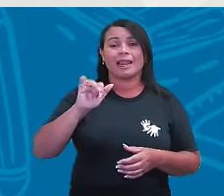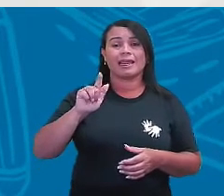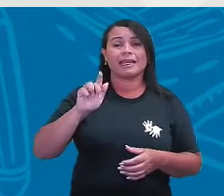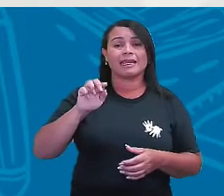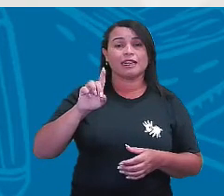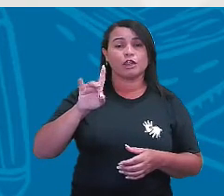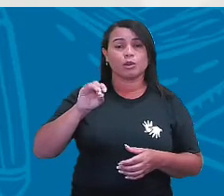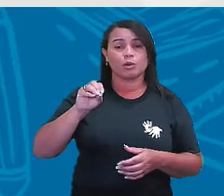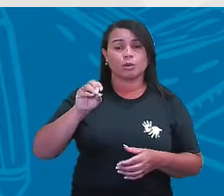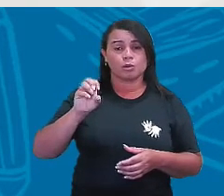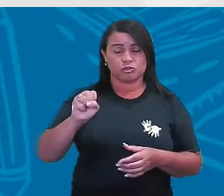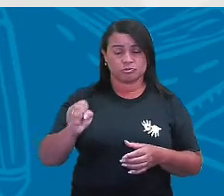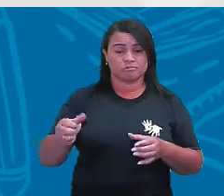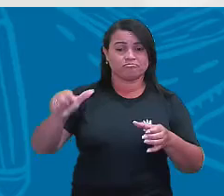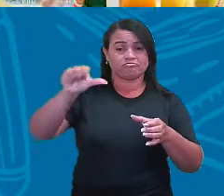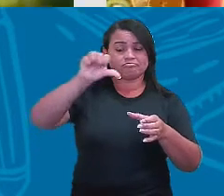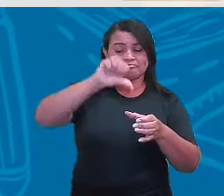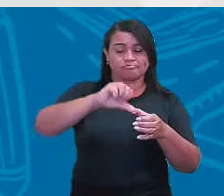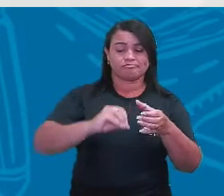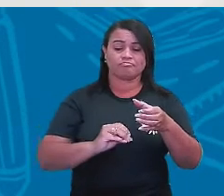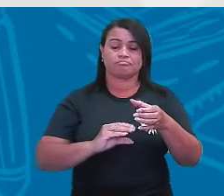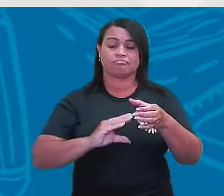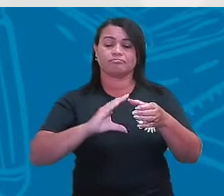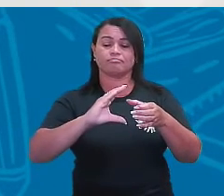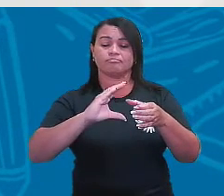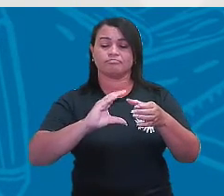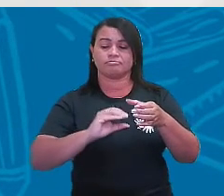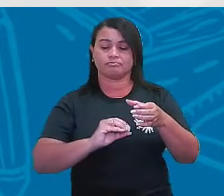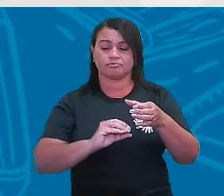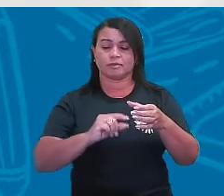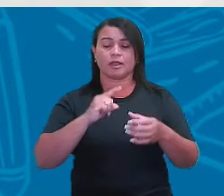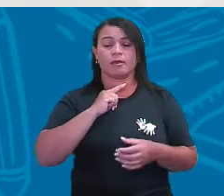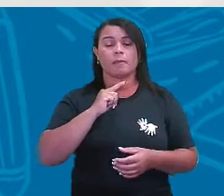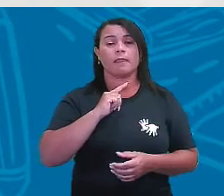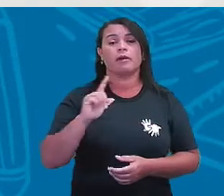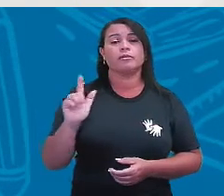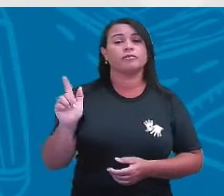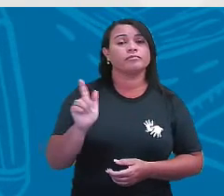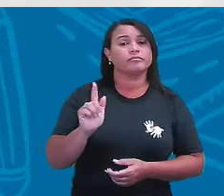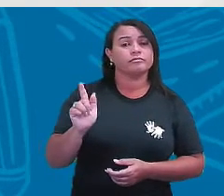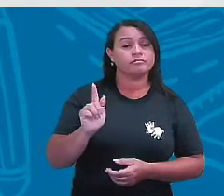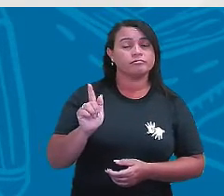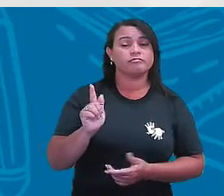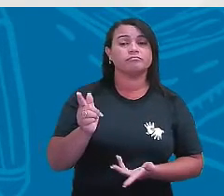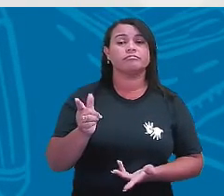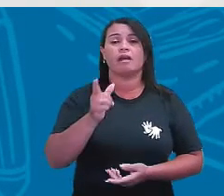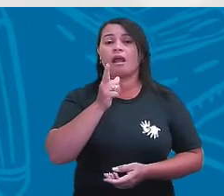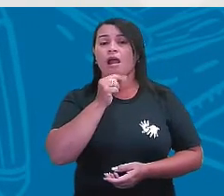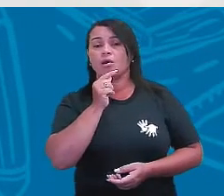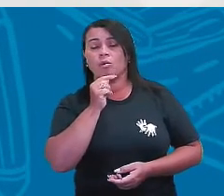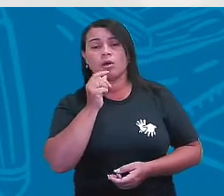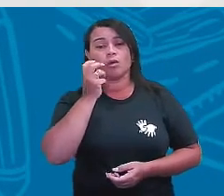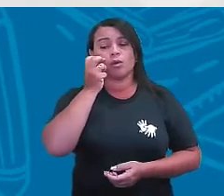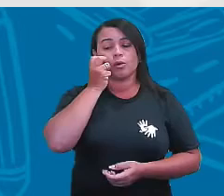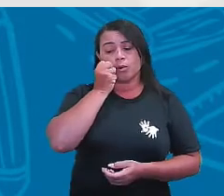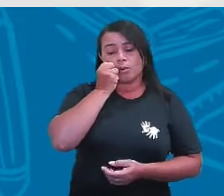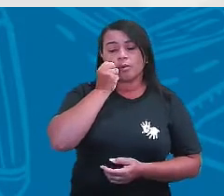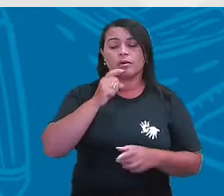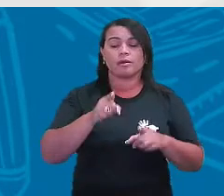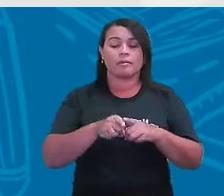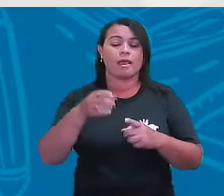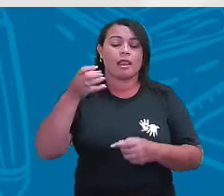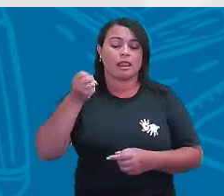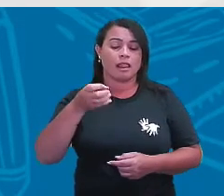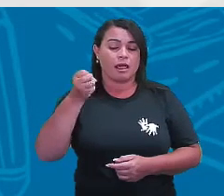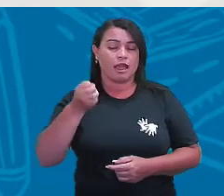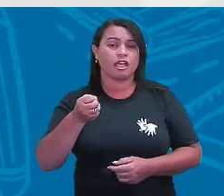líquido, tá? Então, e aí eu tenho refrigerante, água, suco,